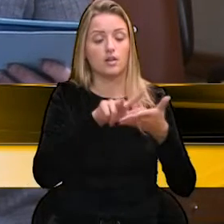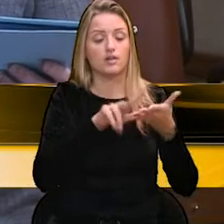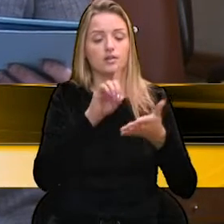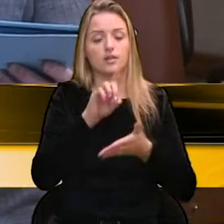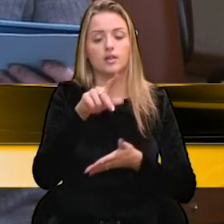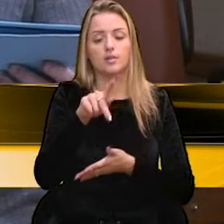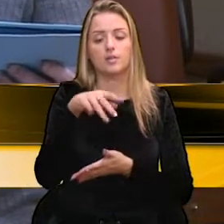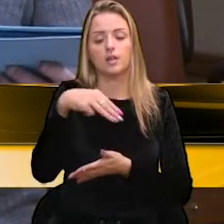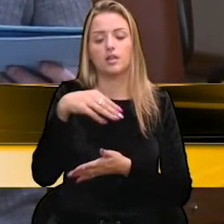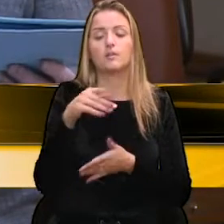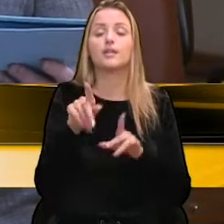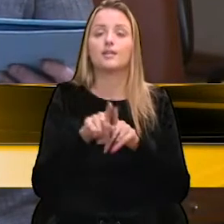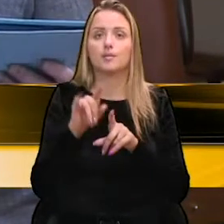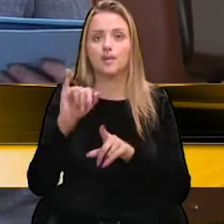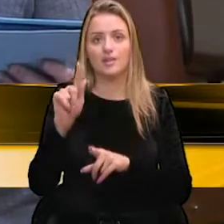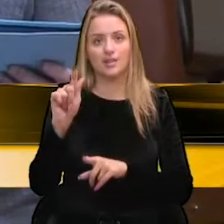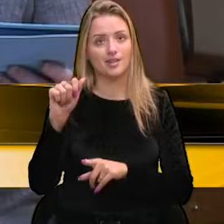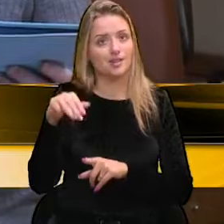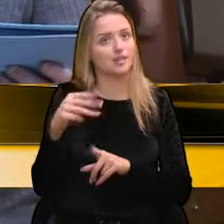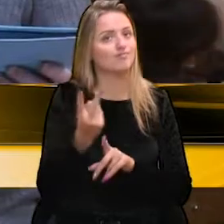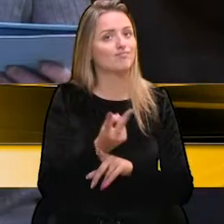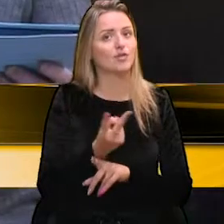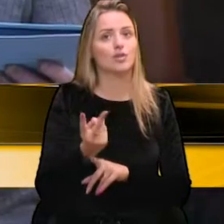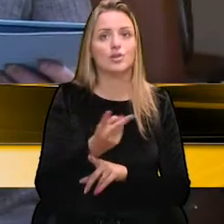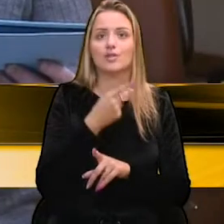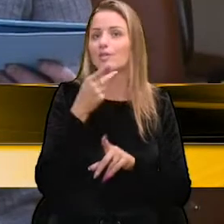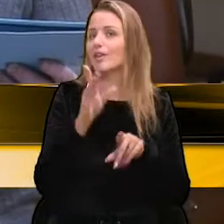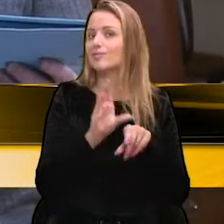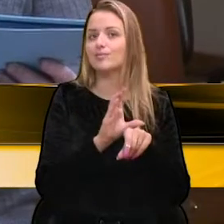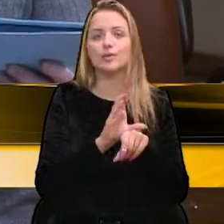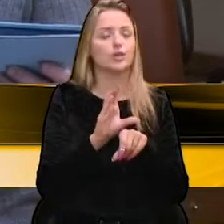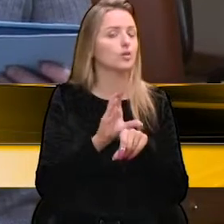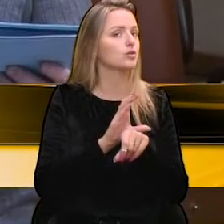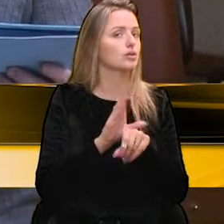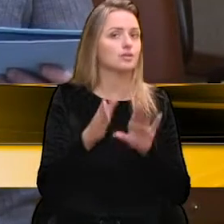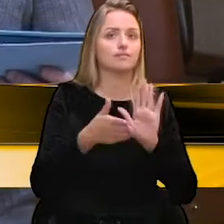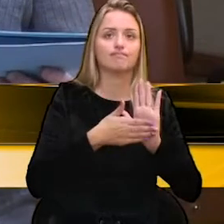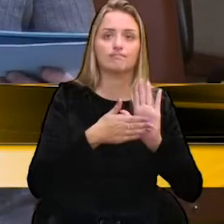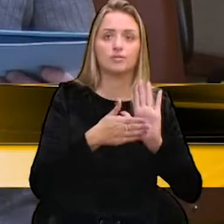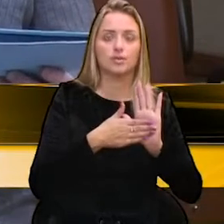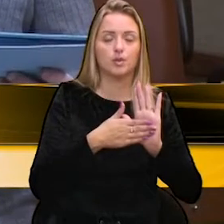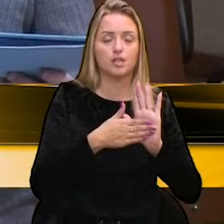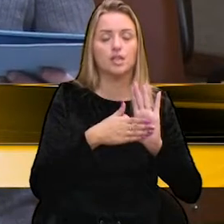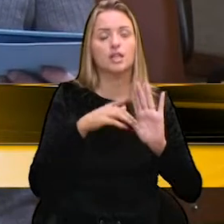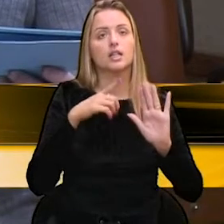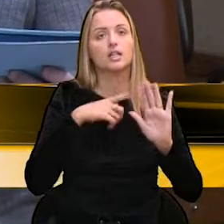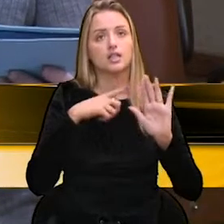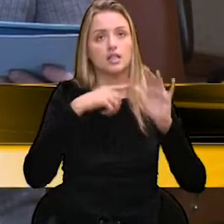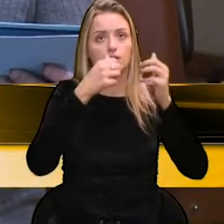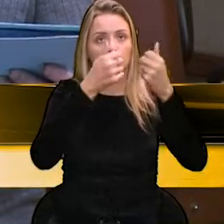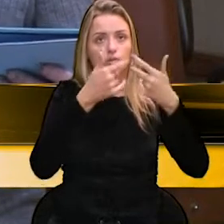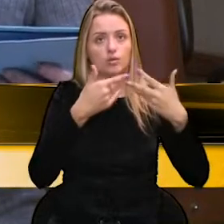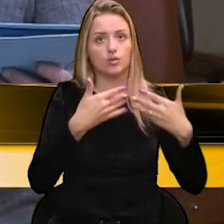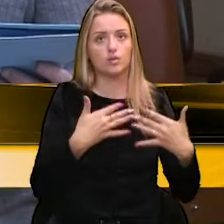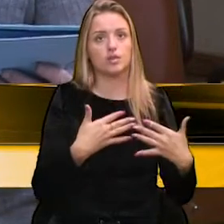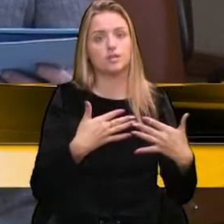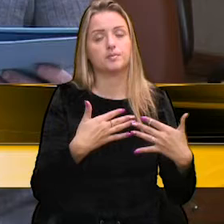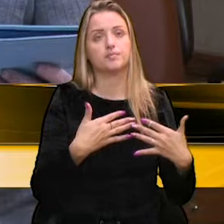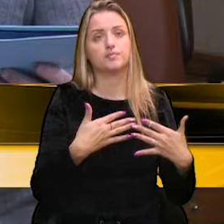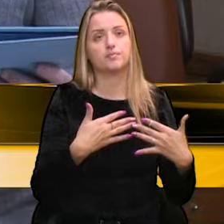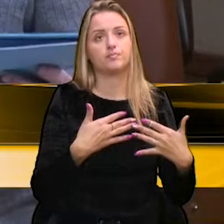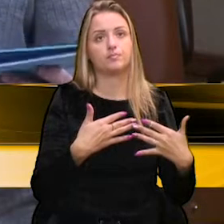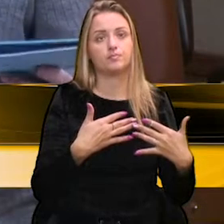DPM e IGAN, ambos concluíram pela efetiva inconstitucionalidade da proposta, restando dissecada dita questão